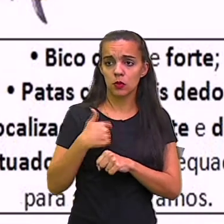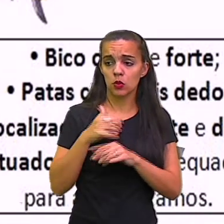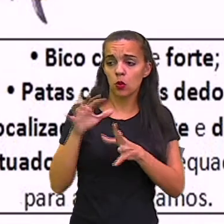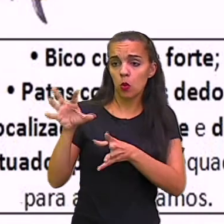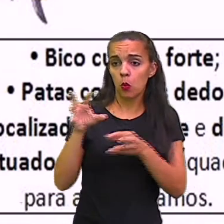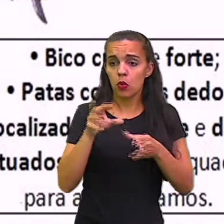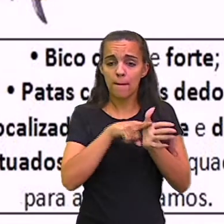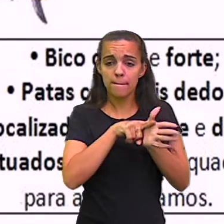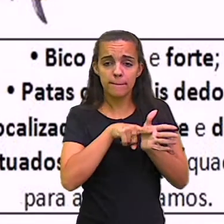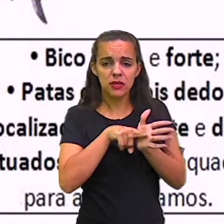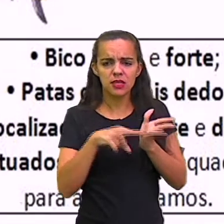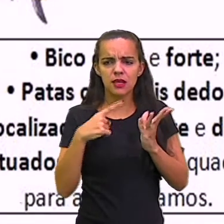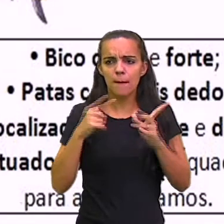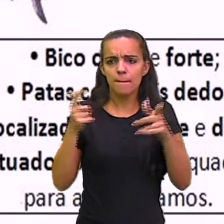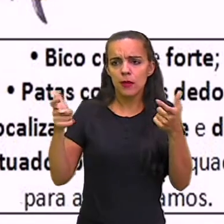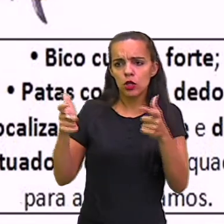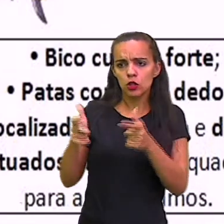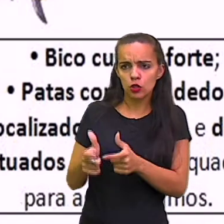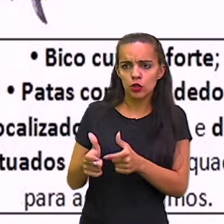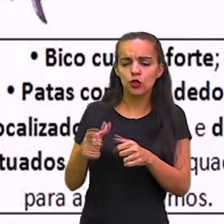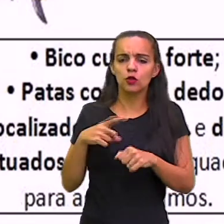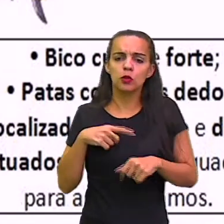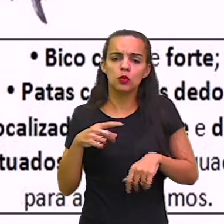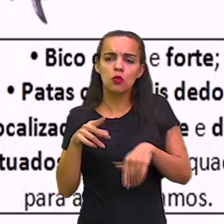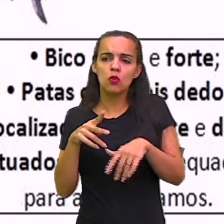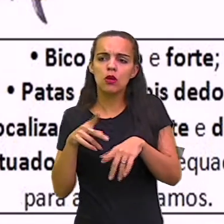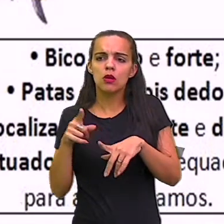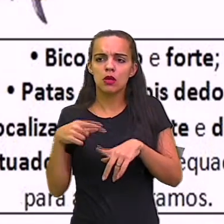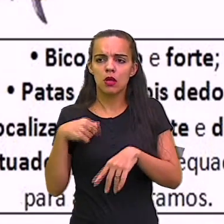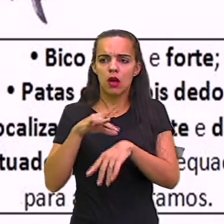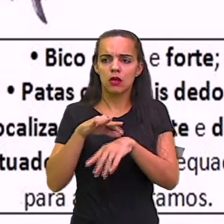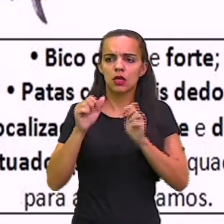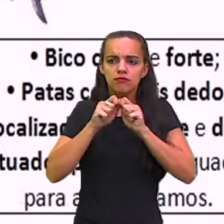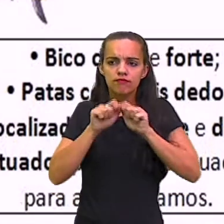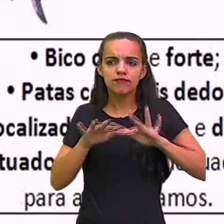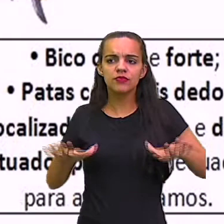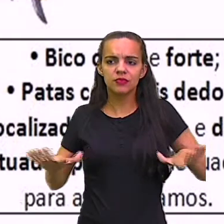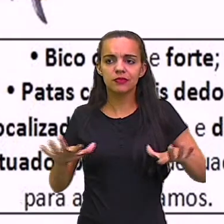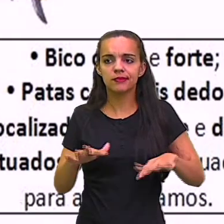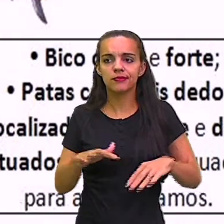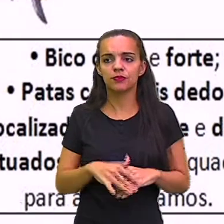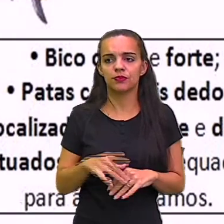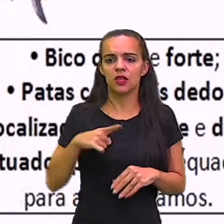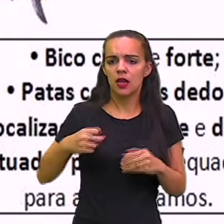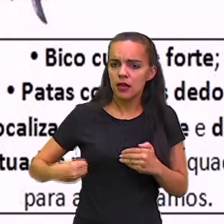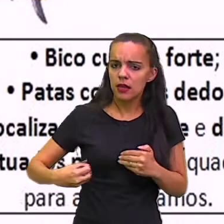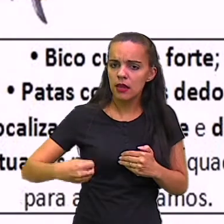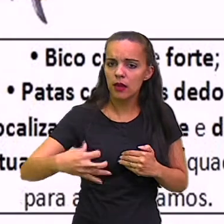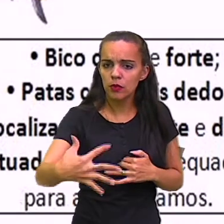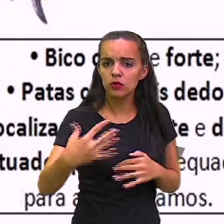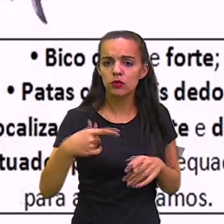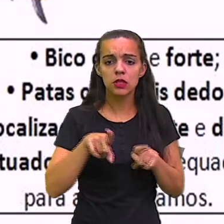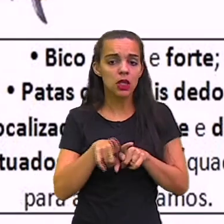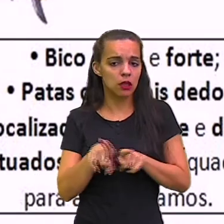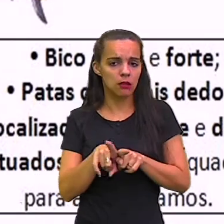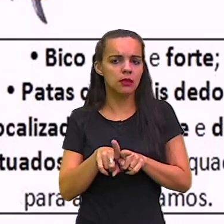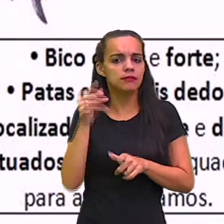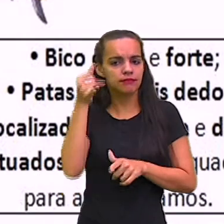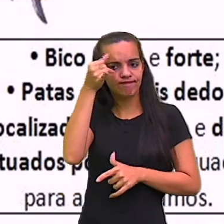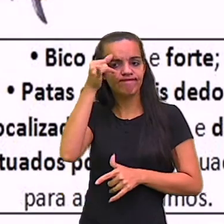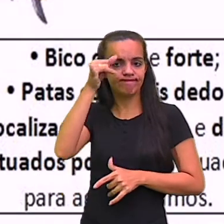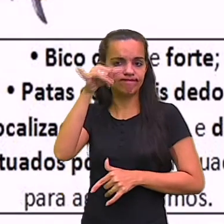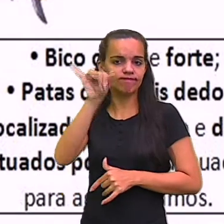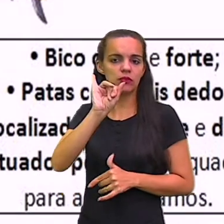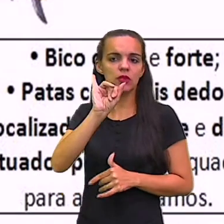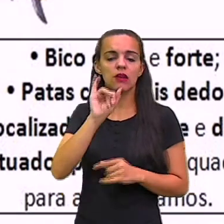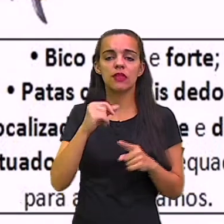exemplares possíveis em cativeiro para que profissionais tentem reproduzi-los evitando assim o